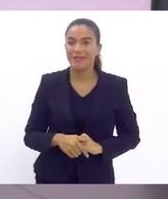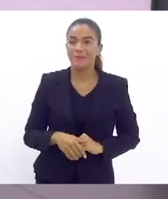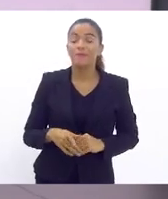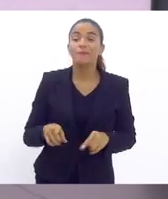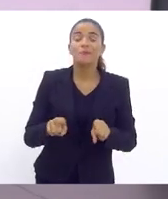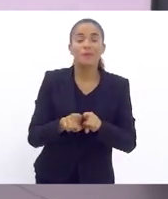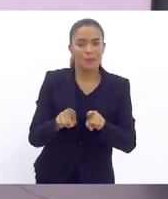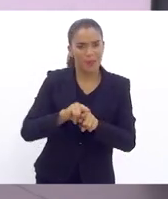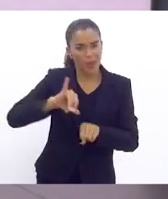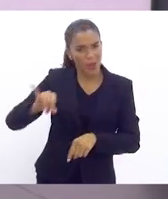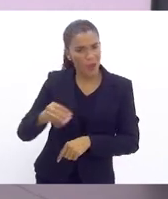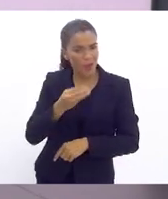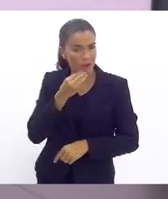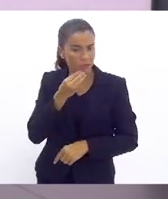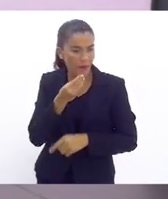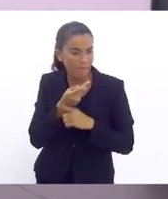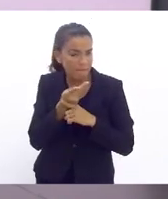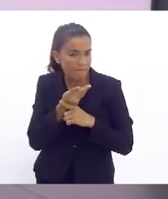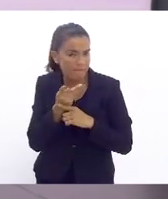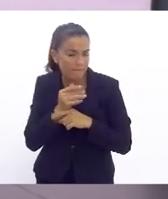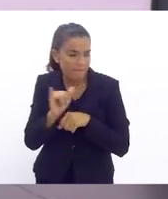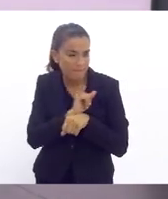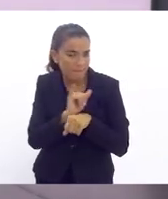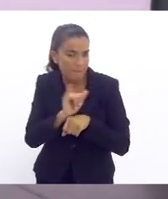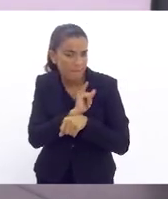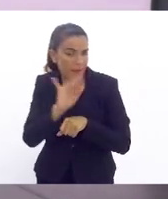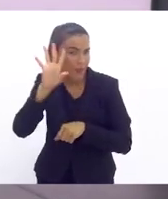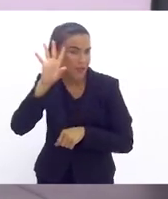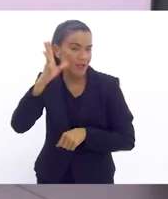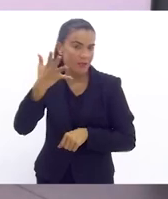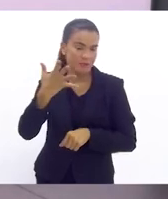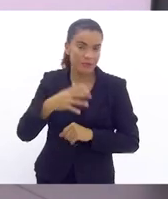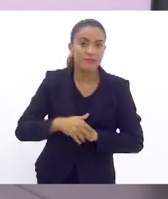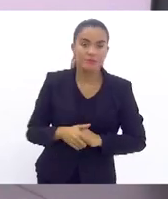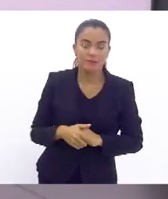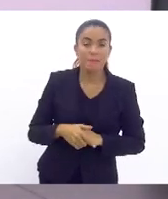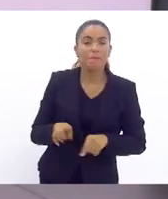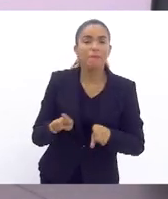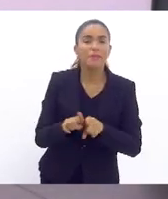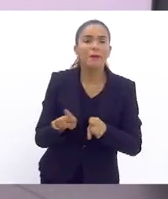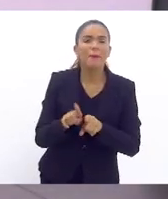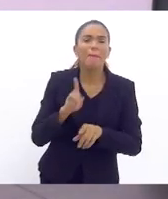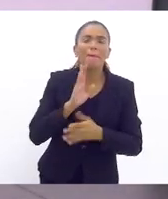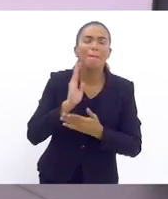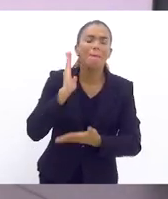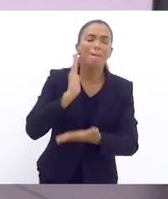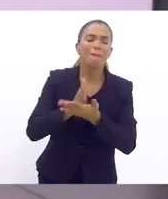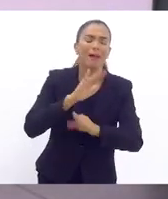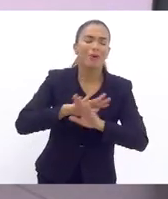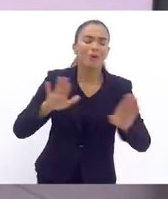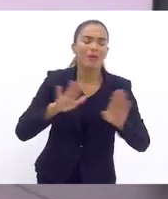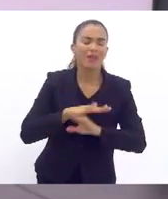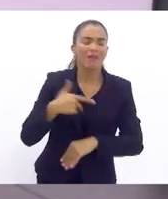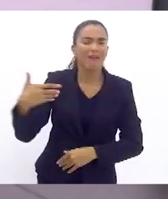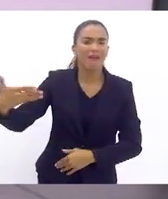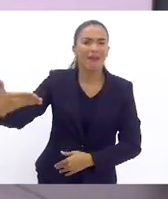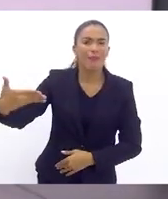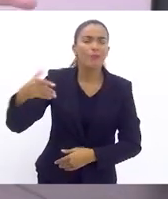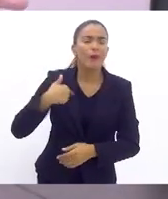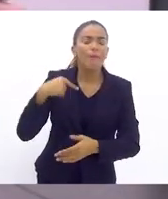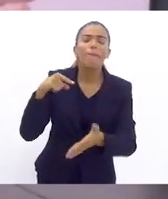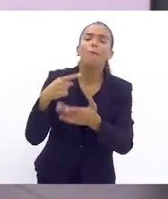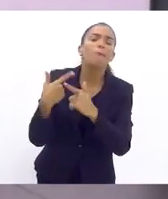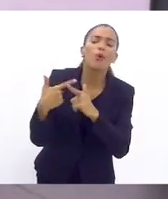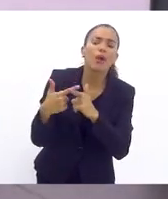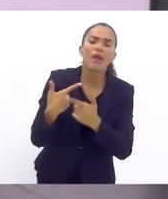nós temos oportunidade de buscar soluções e há de se quebrar o retrovisor para parar de olhar para questões do porque as